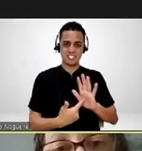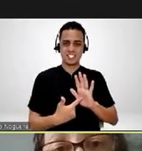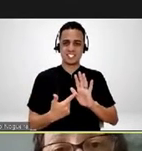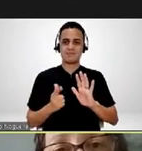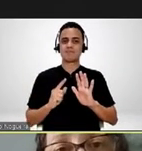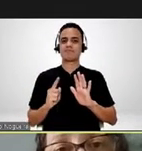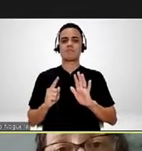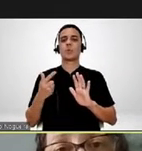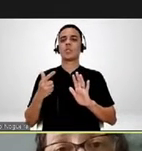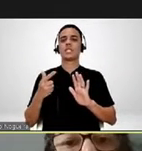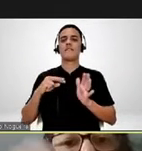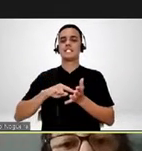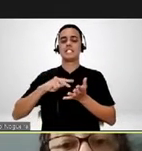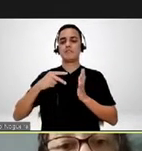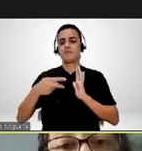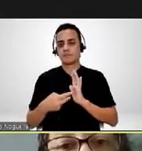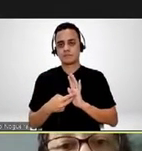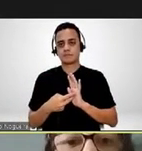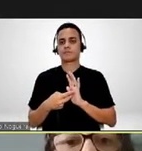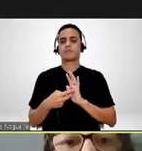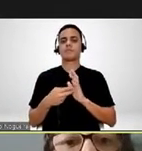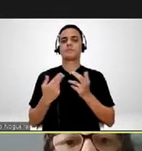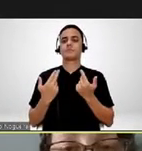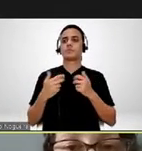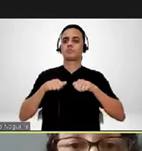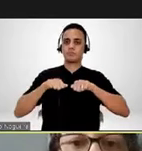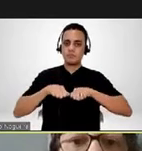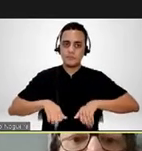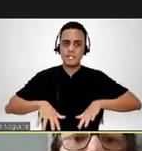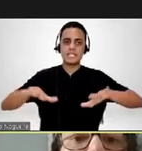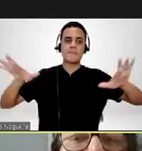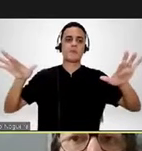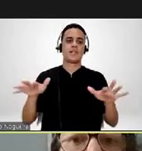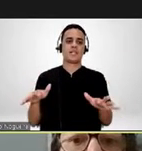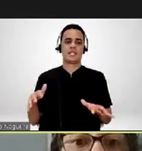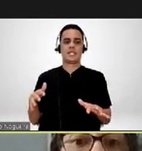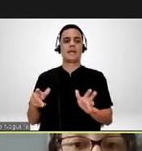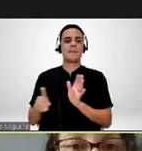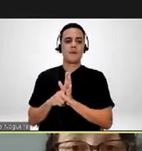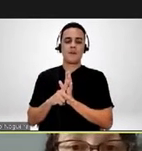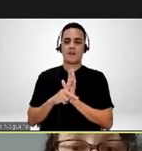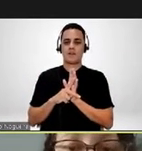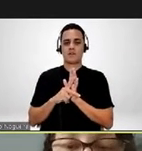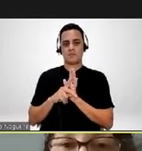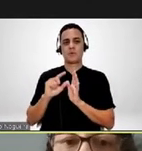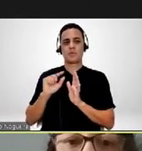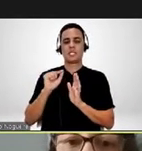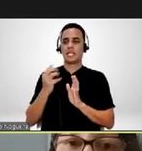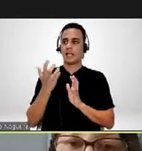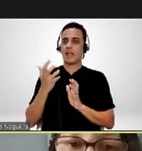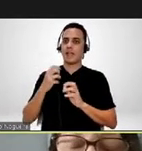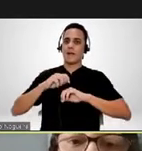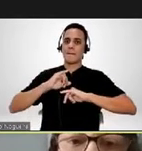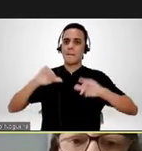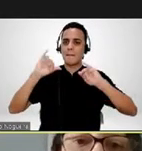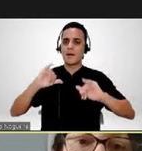o seu sentido de esparramar, distribuir a sua mensagem revolucionária para